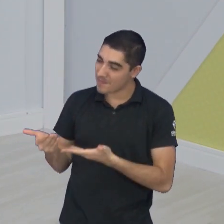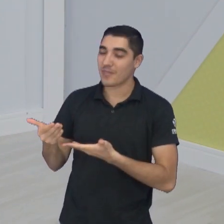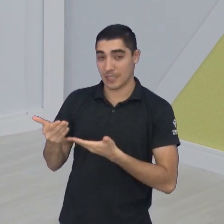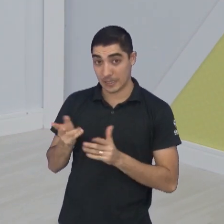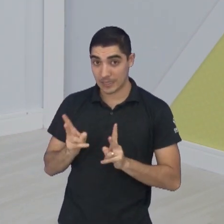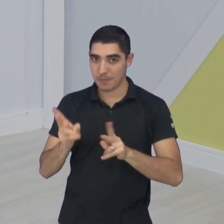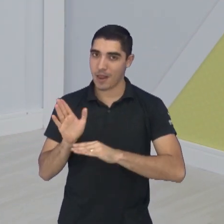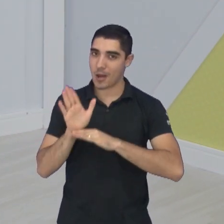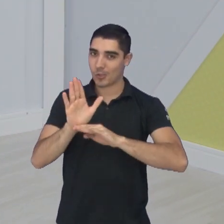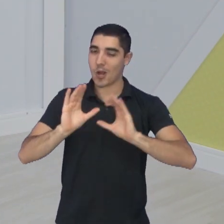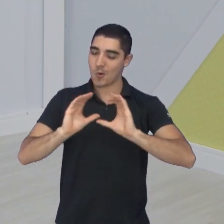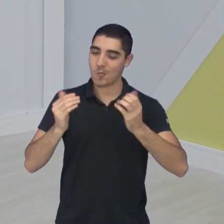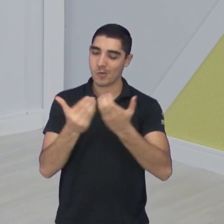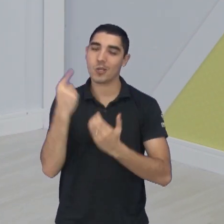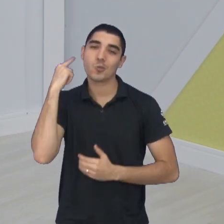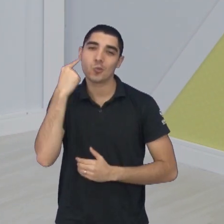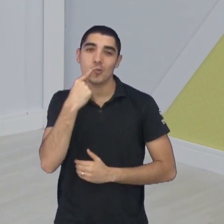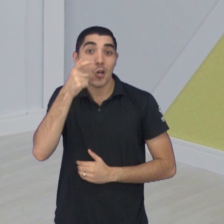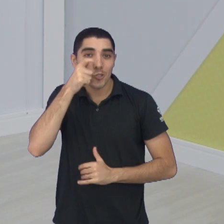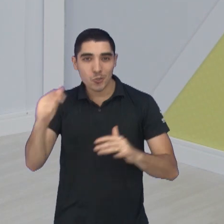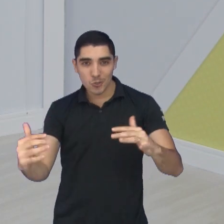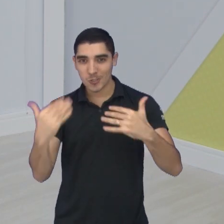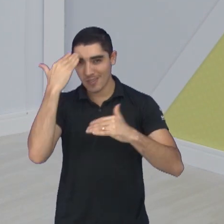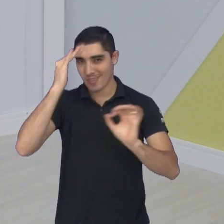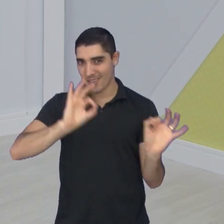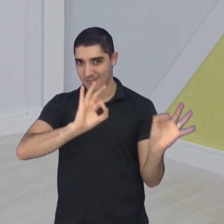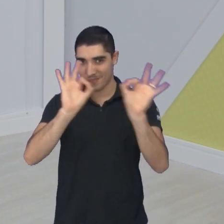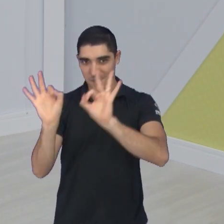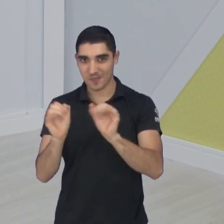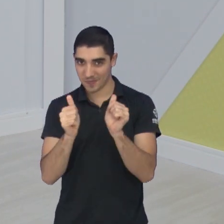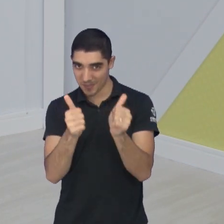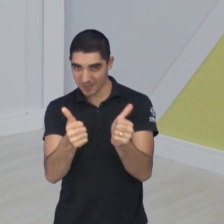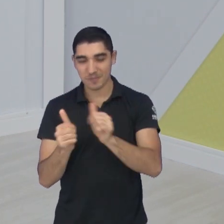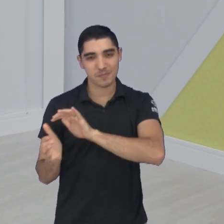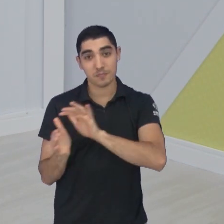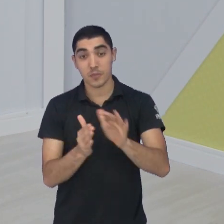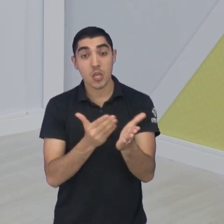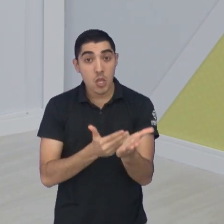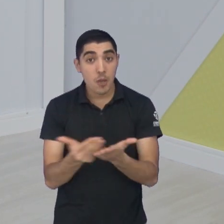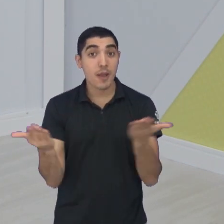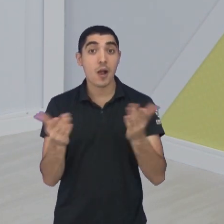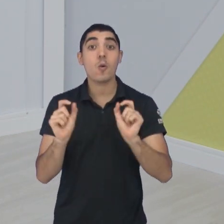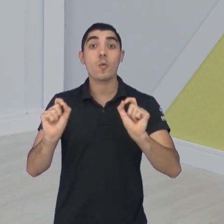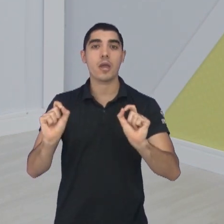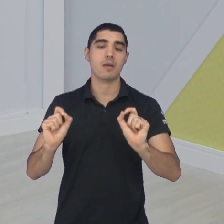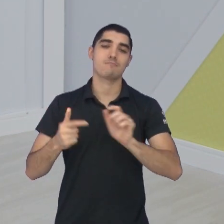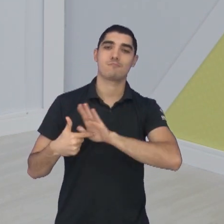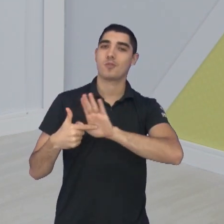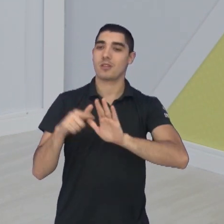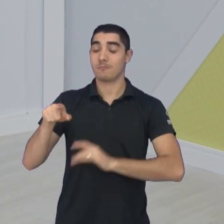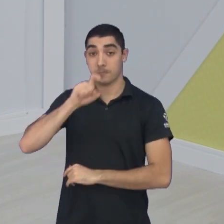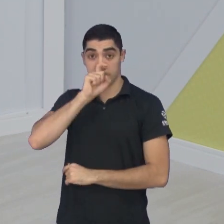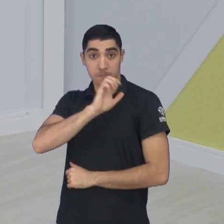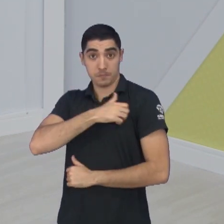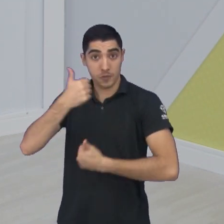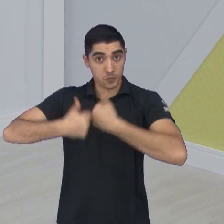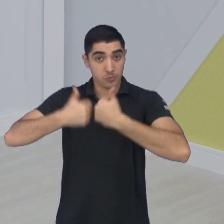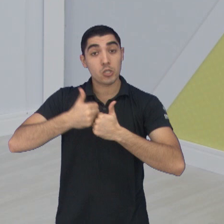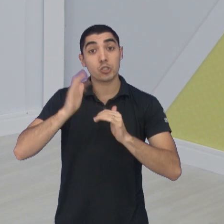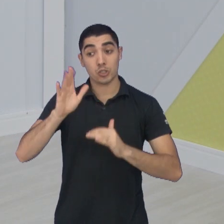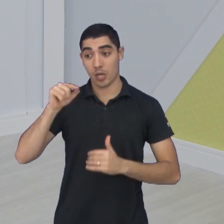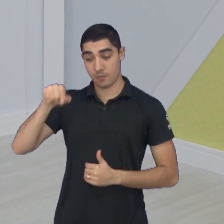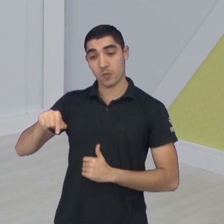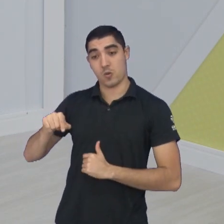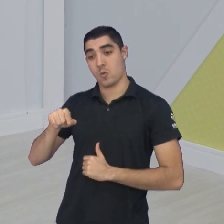para a comunidade surda que acompanha o nosso Hora, tá certo? E a gente começa falando, claro, da nossa Águia do Vale. São José recebeu a líder Inter